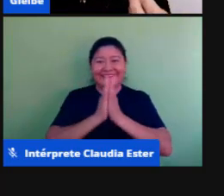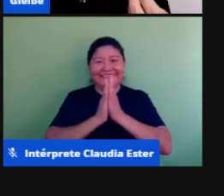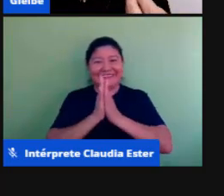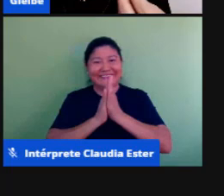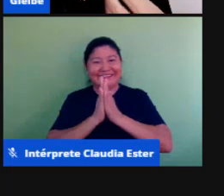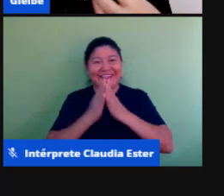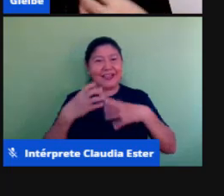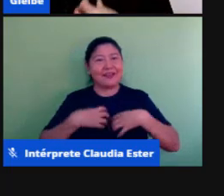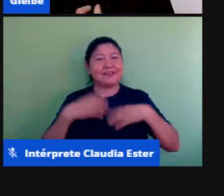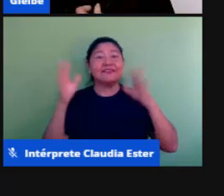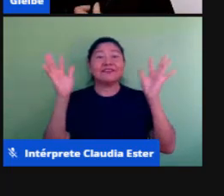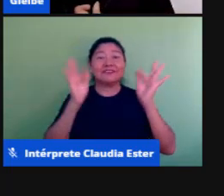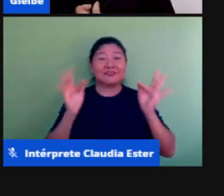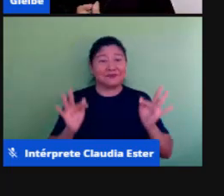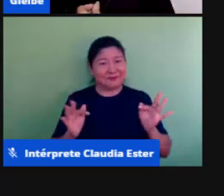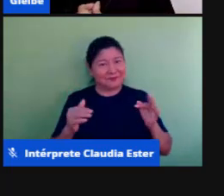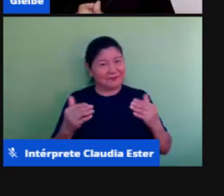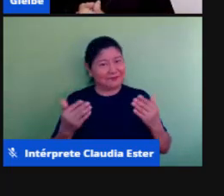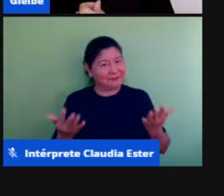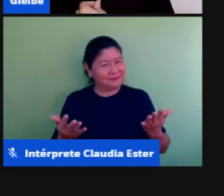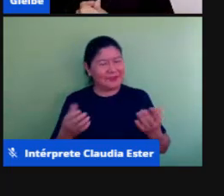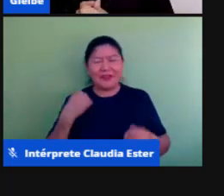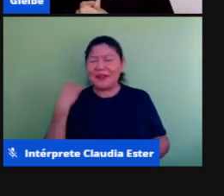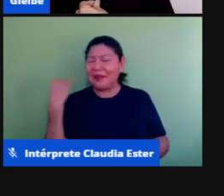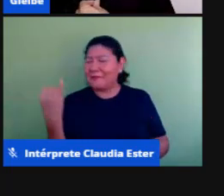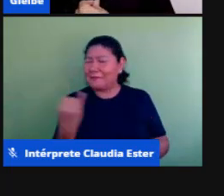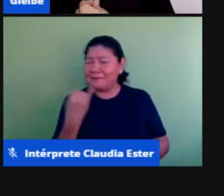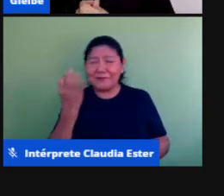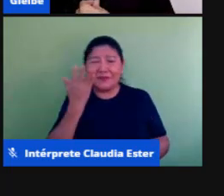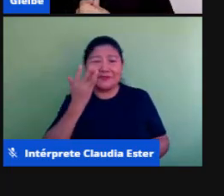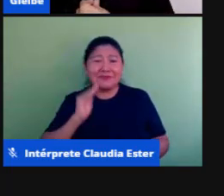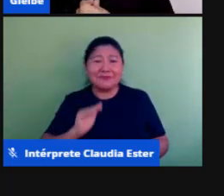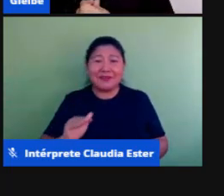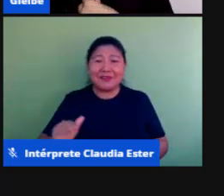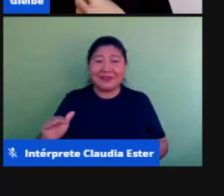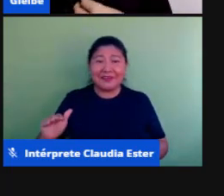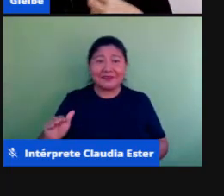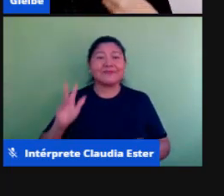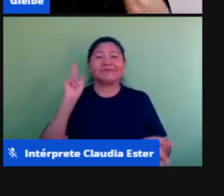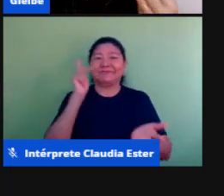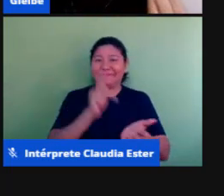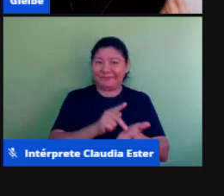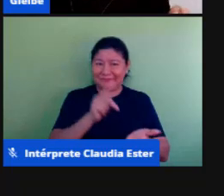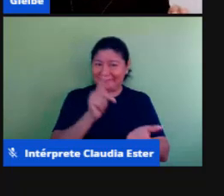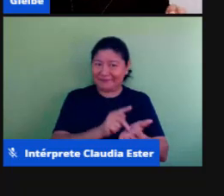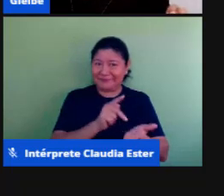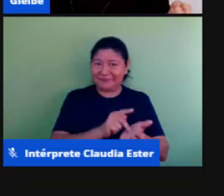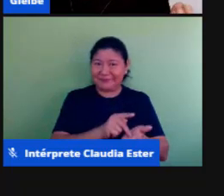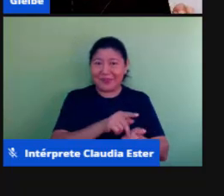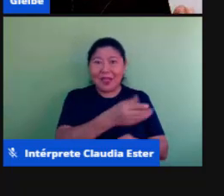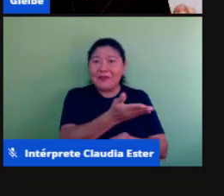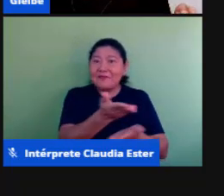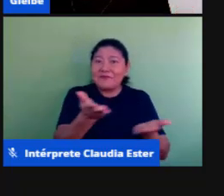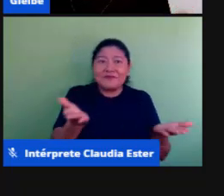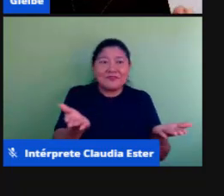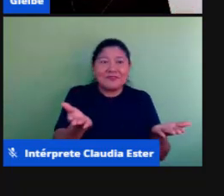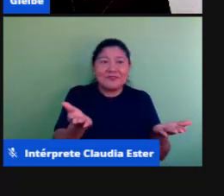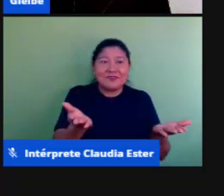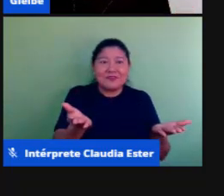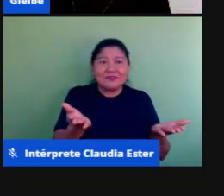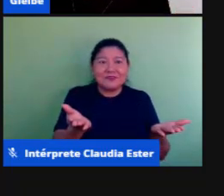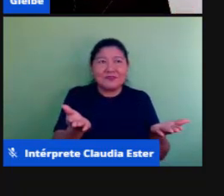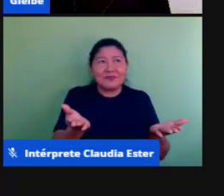com ele. Gente, é uma importância tão grande. Vamos falar a verdade, quem de vocês ainda não recebeu